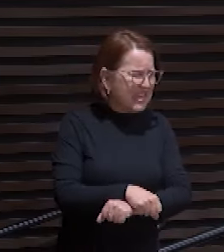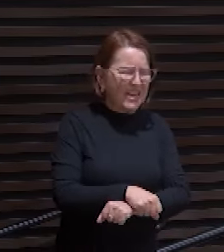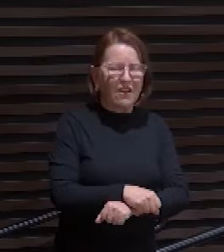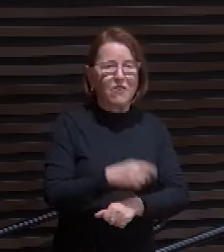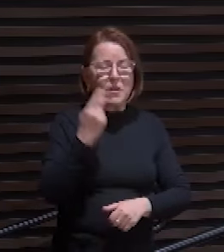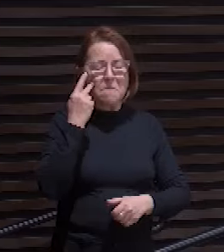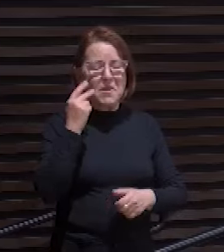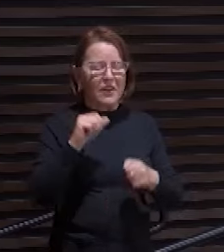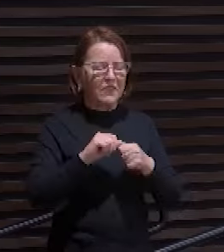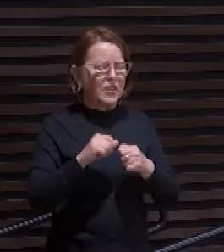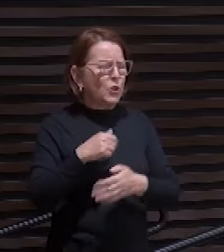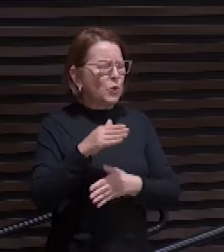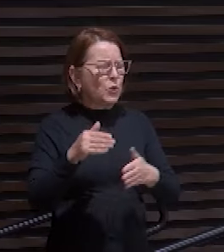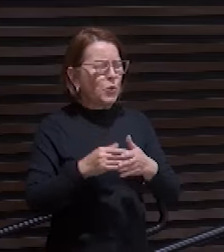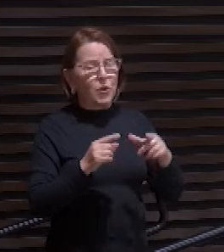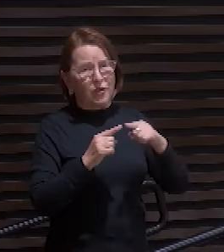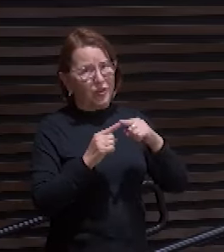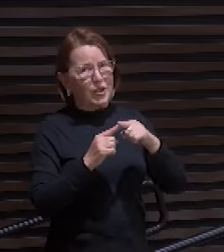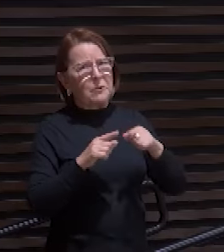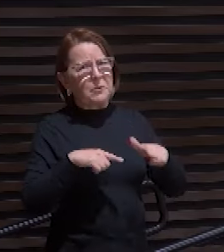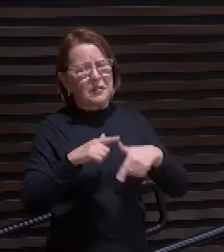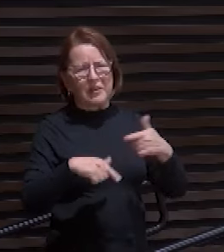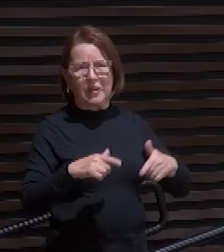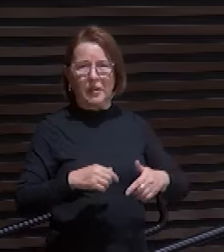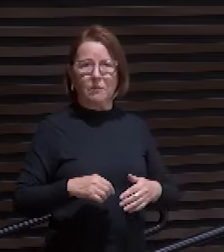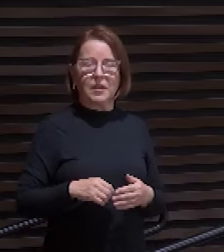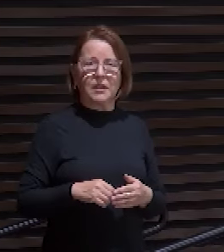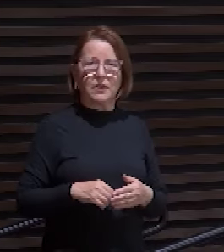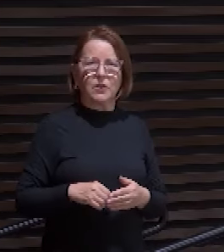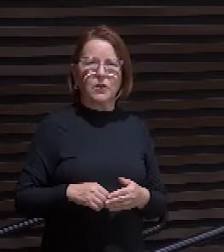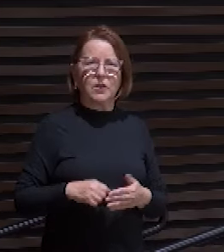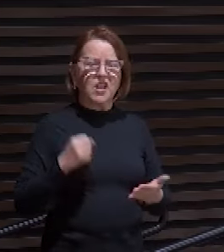Compra boi, compra ovelha.